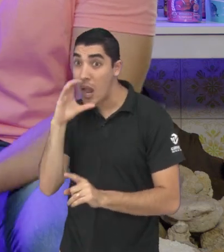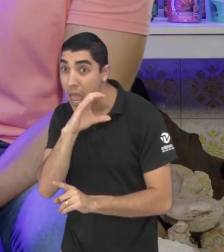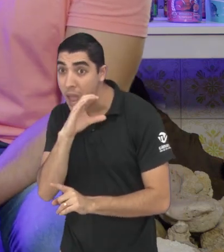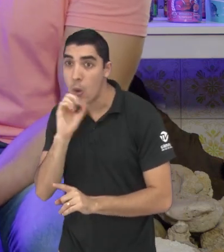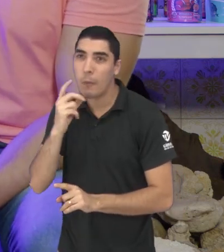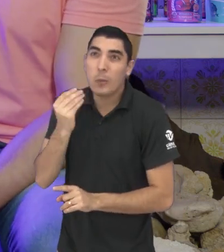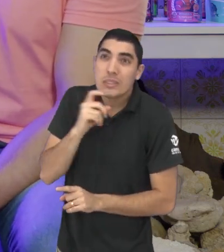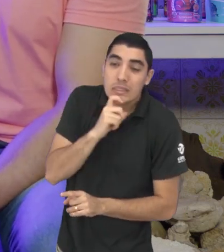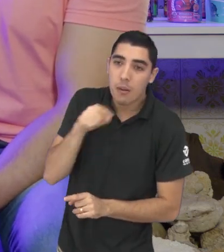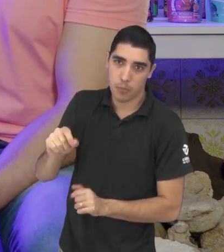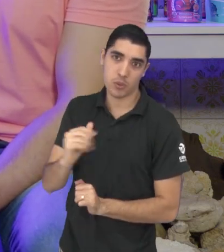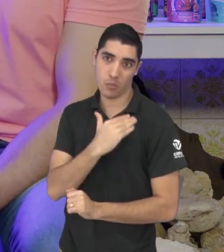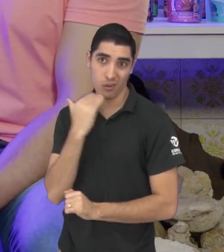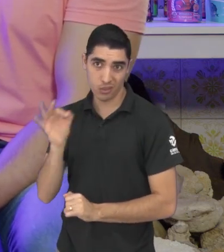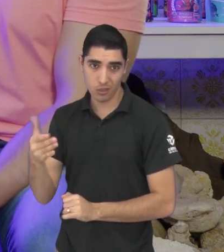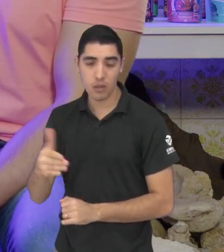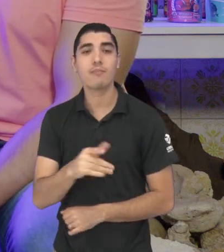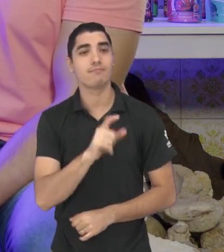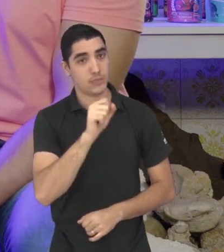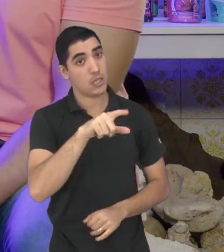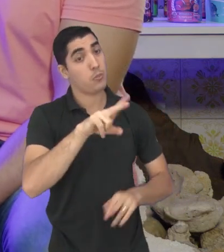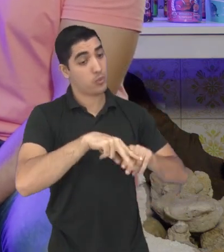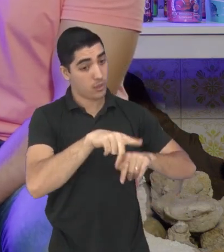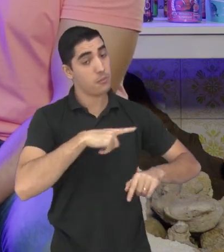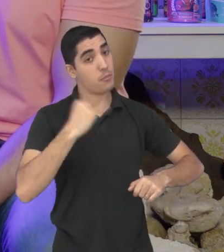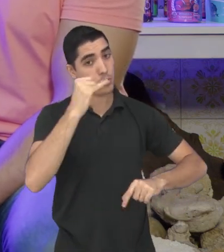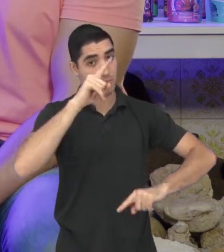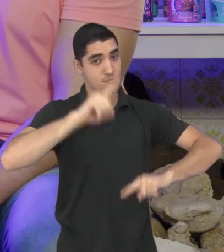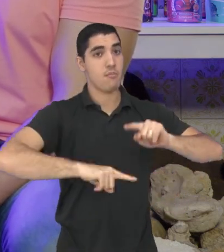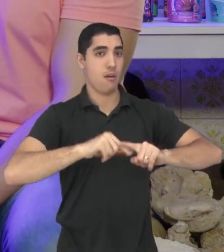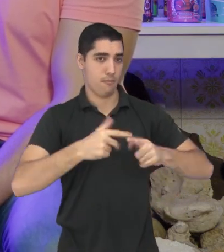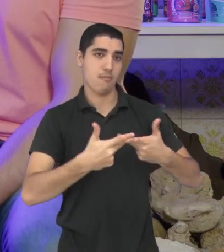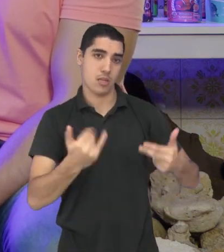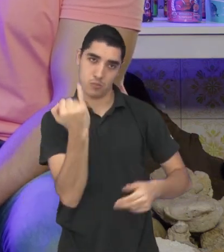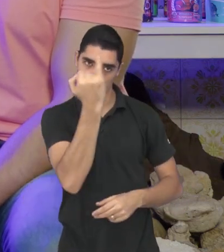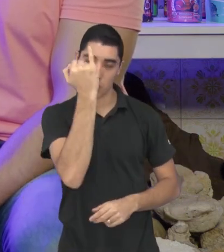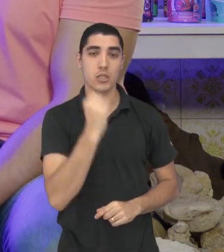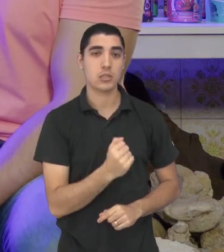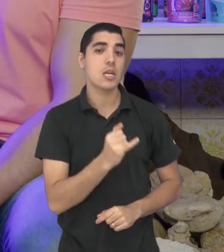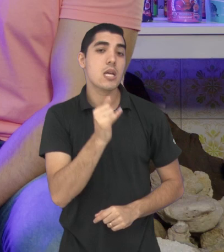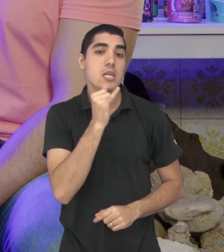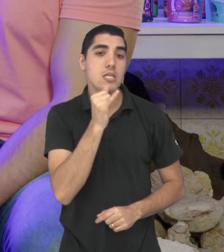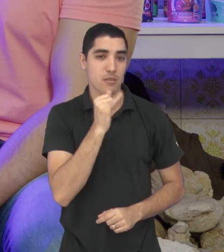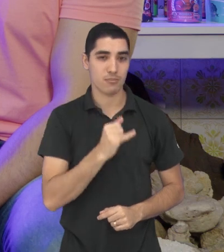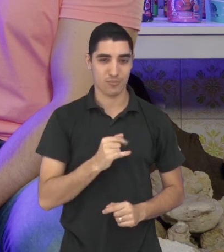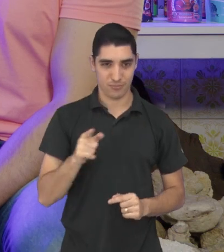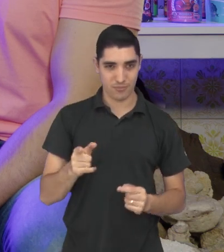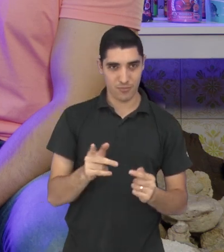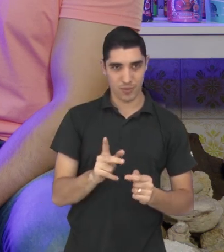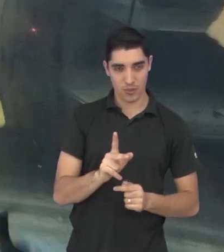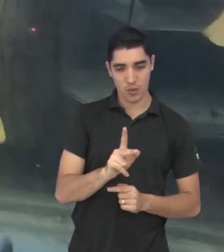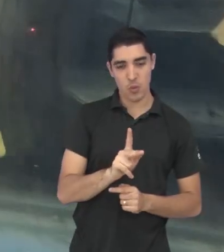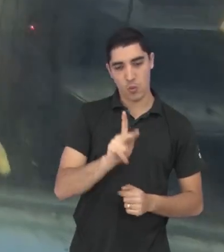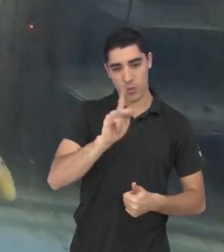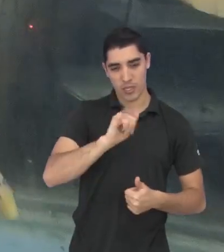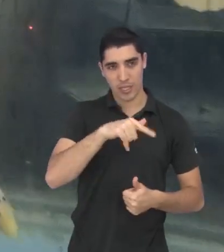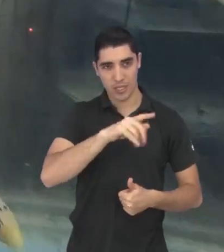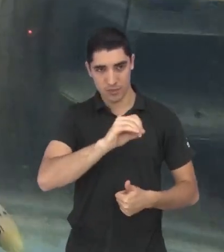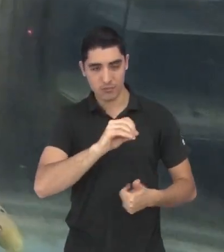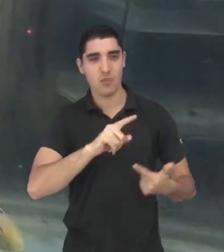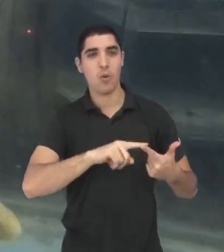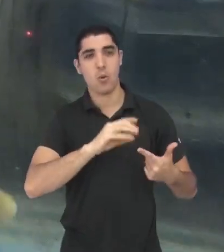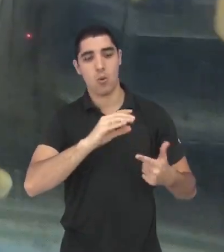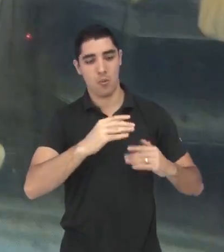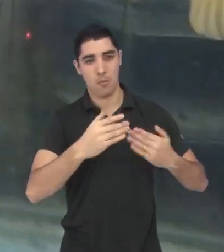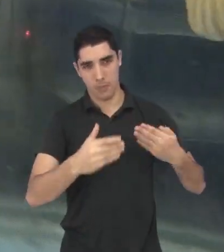né? Entra no fator de equipamento. Também entra equipamento, porque um quinguio, por exemplo, quinguio, carpa,